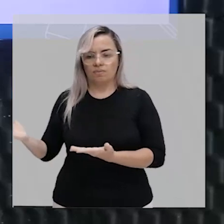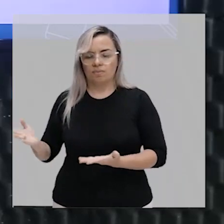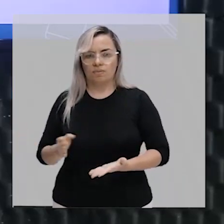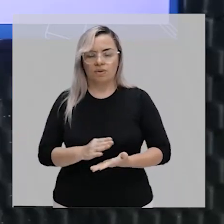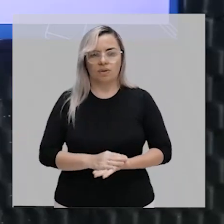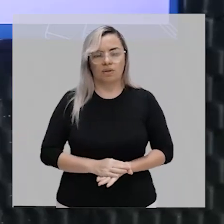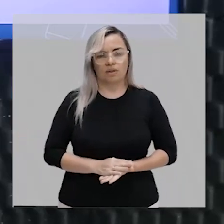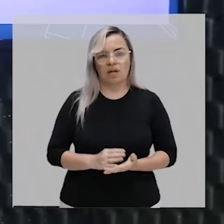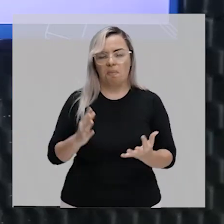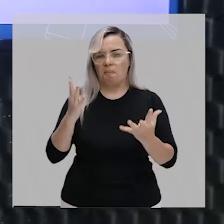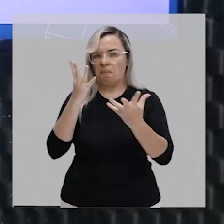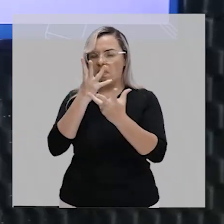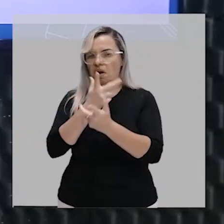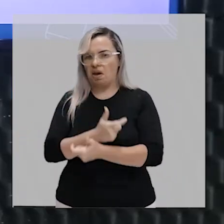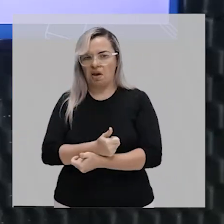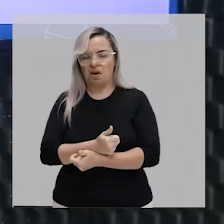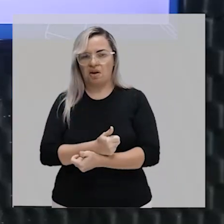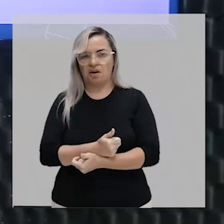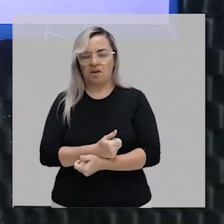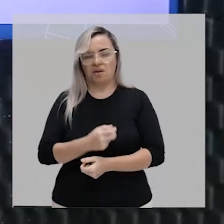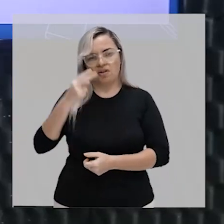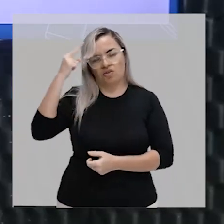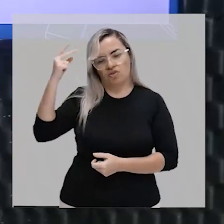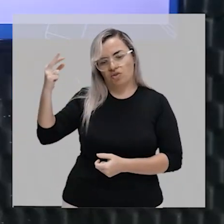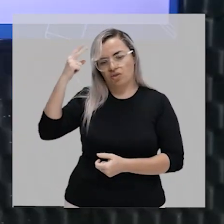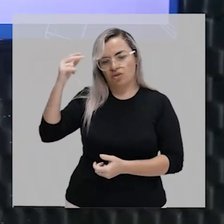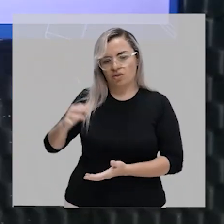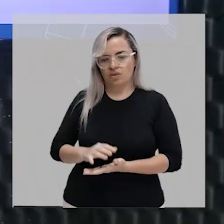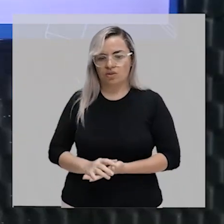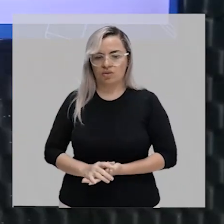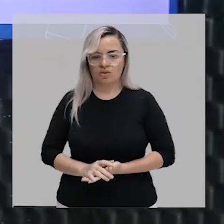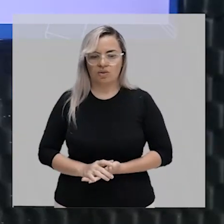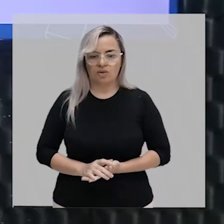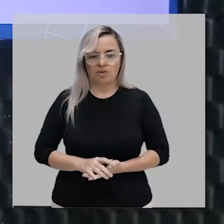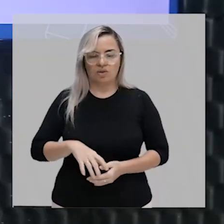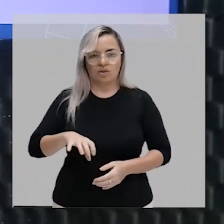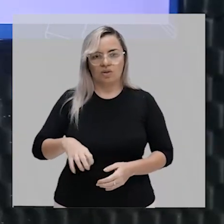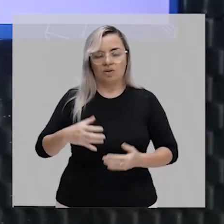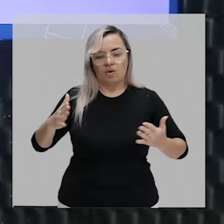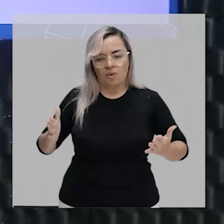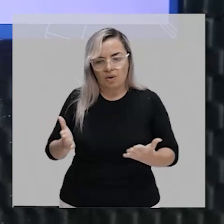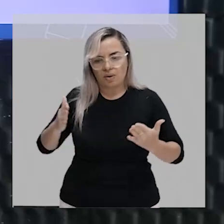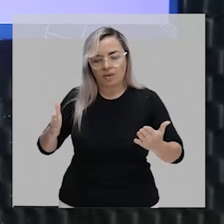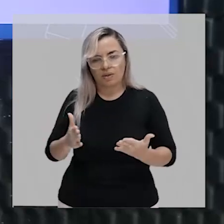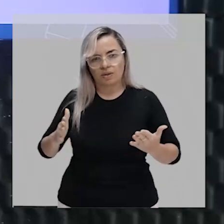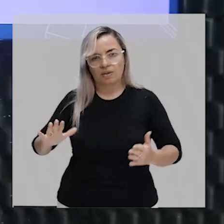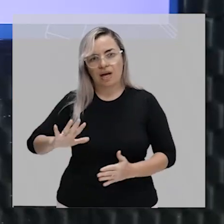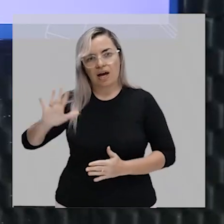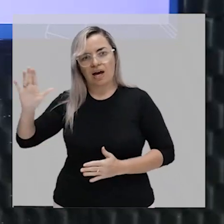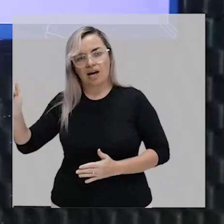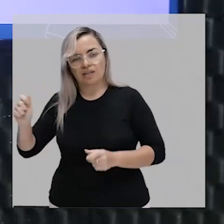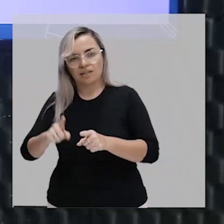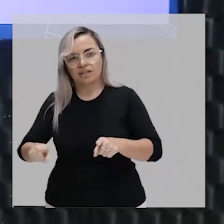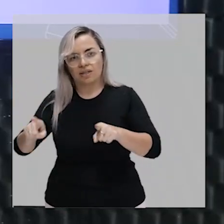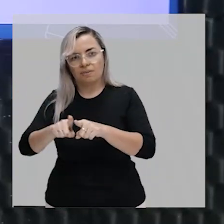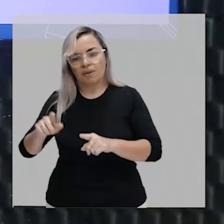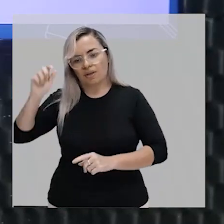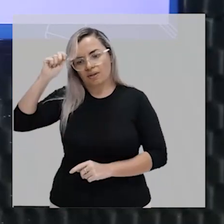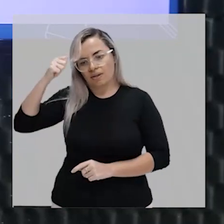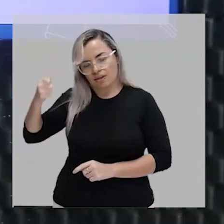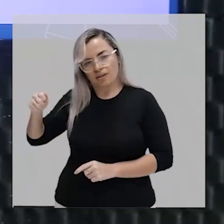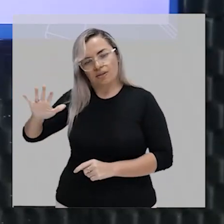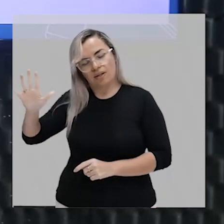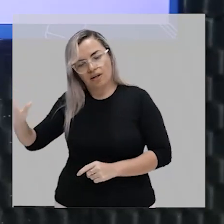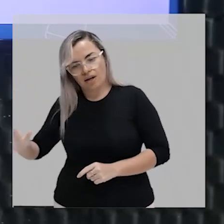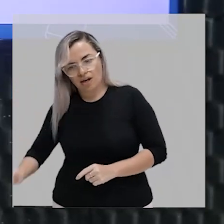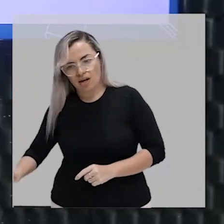ou da Bela Época, e dos acontecimentos empolgantes na Ásia e na África. Observe